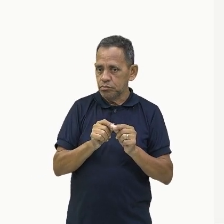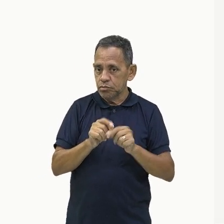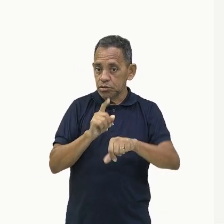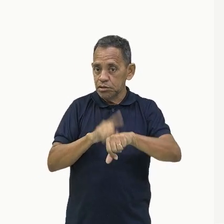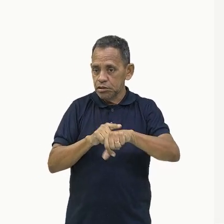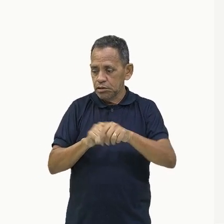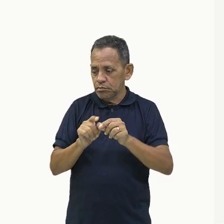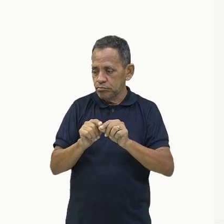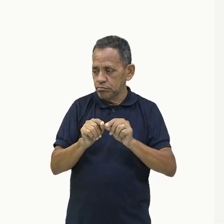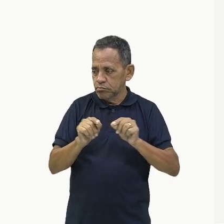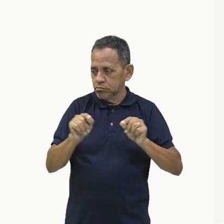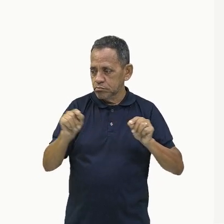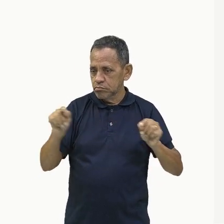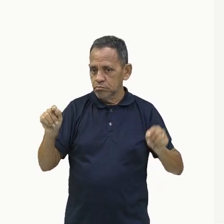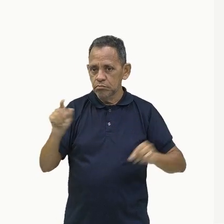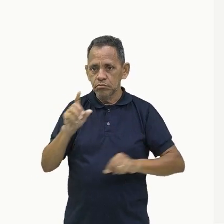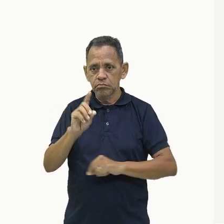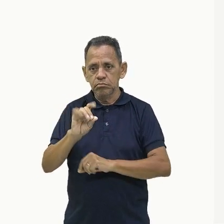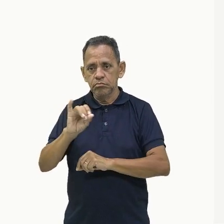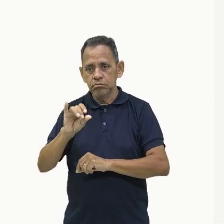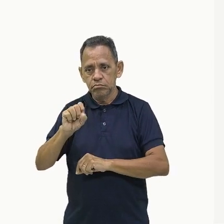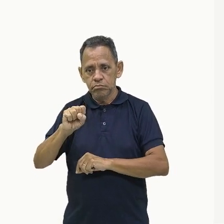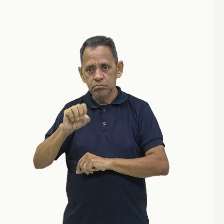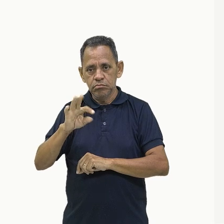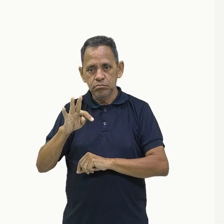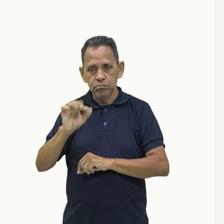né, do percurso, ok?